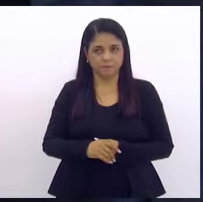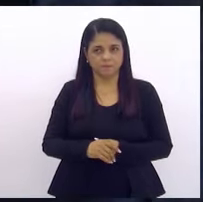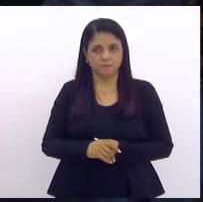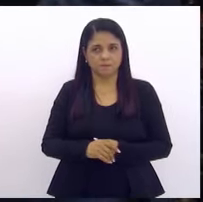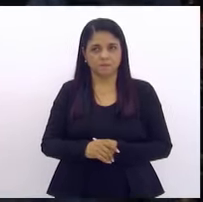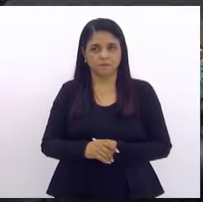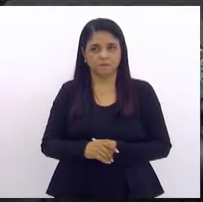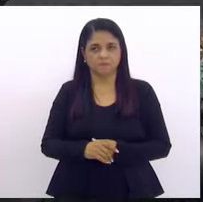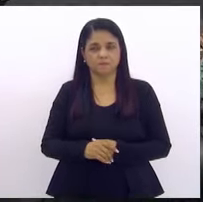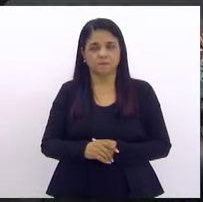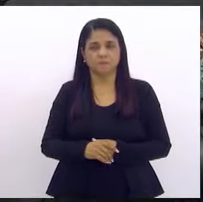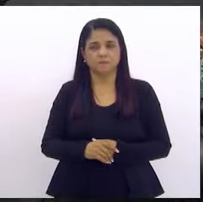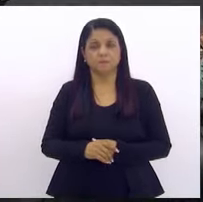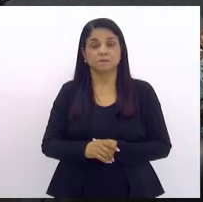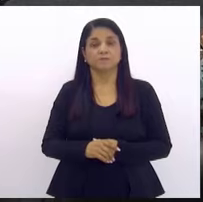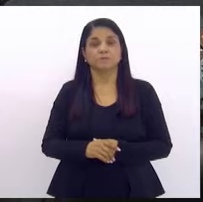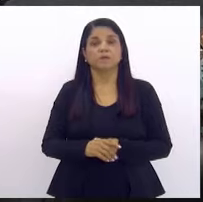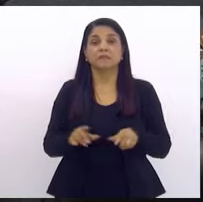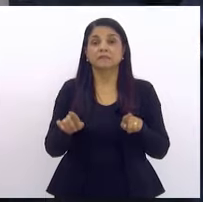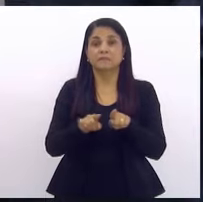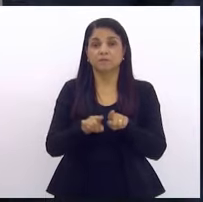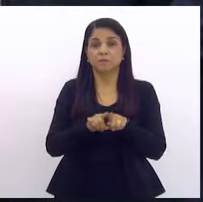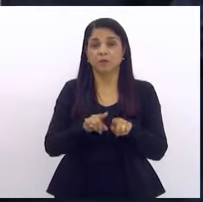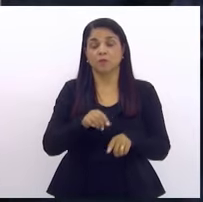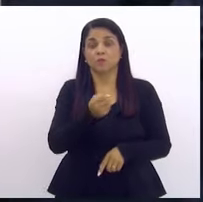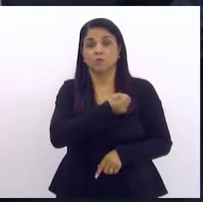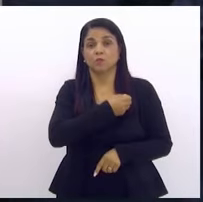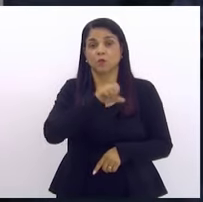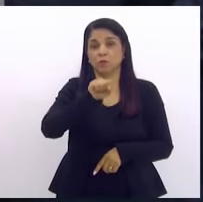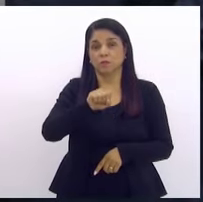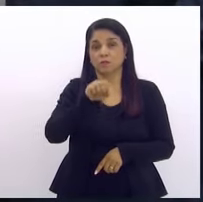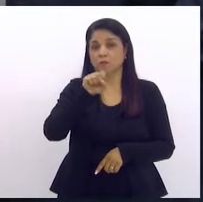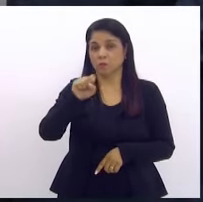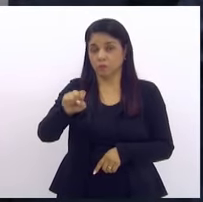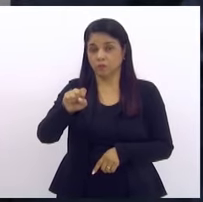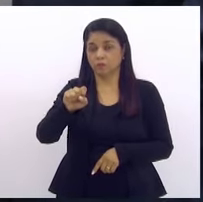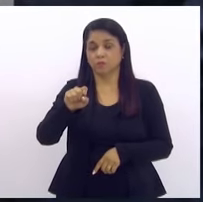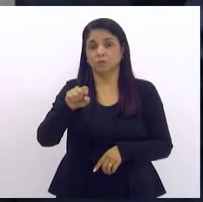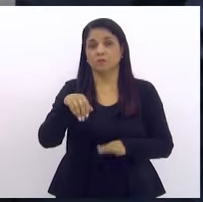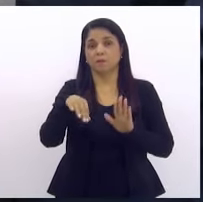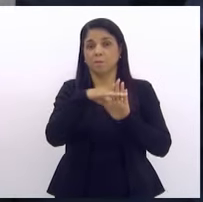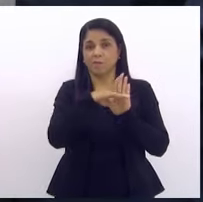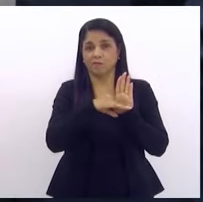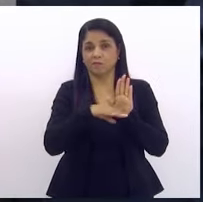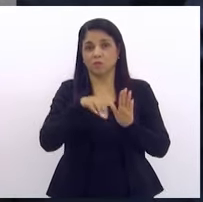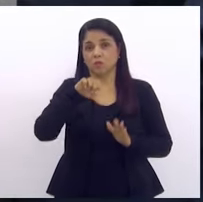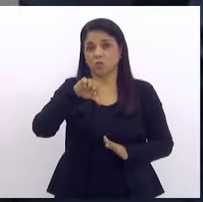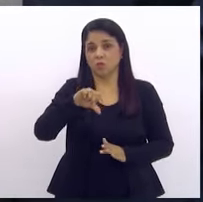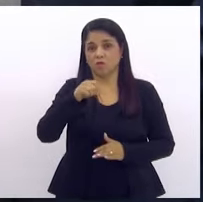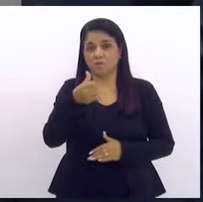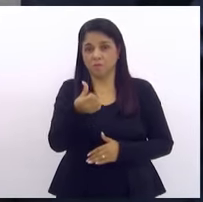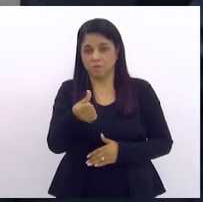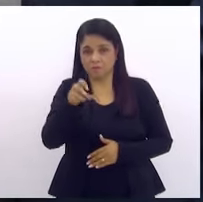São esses, né? Ah, e também o item 88 da pauta, senhor presidente, que é o